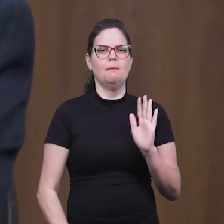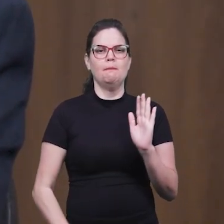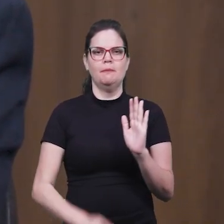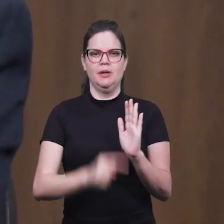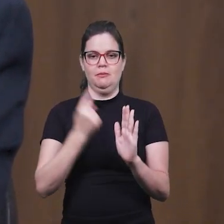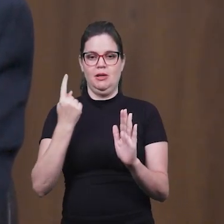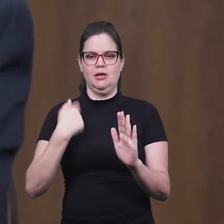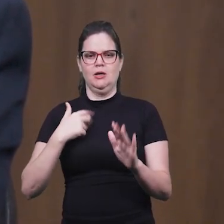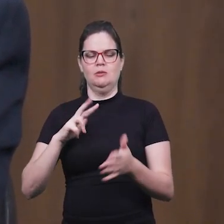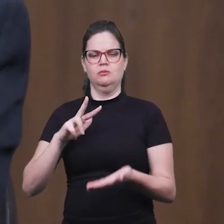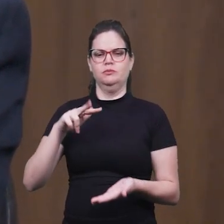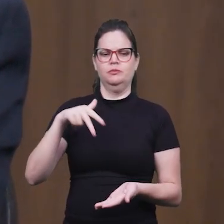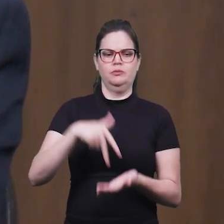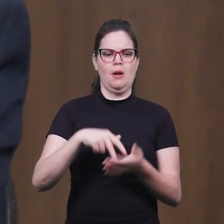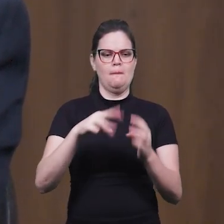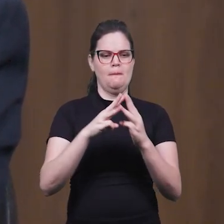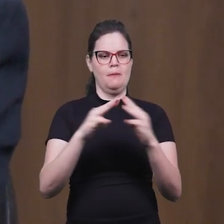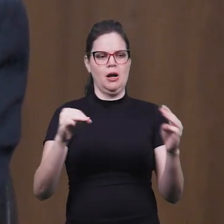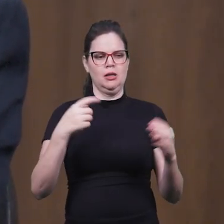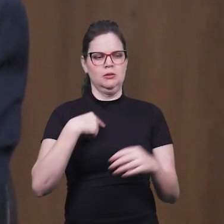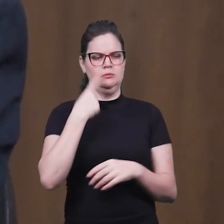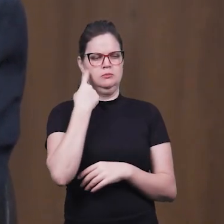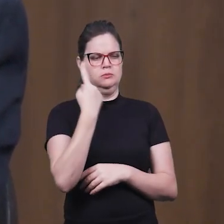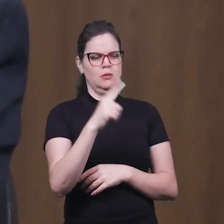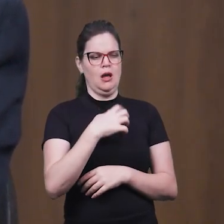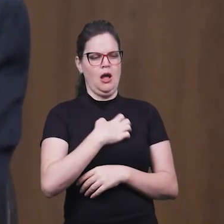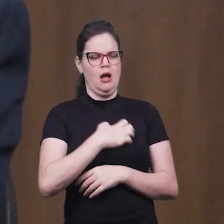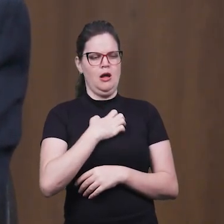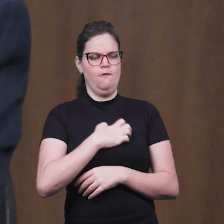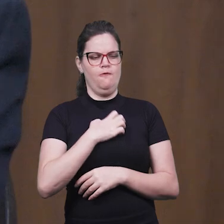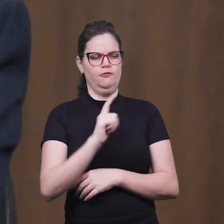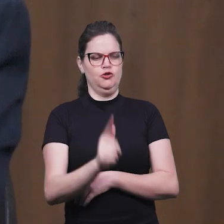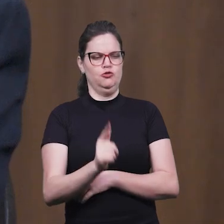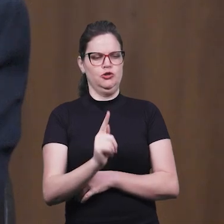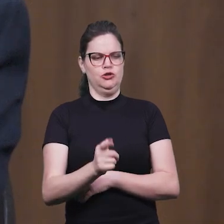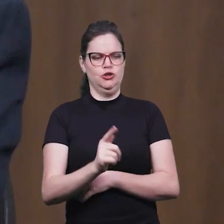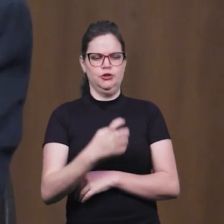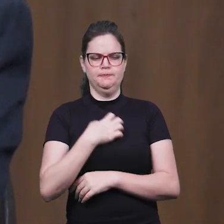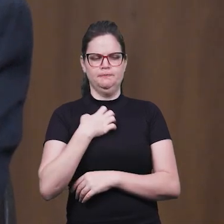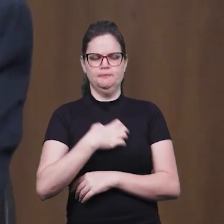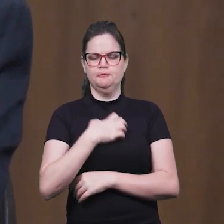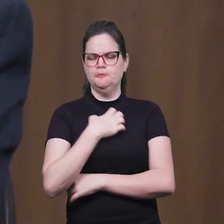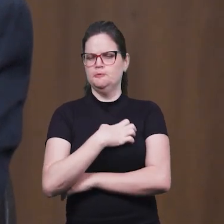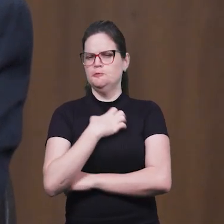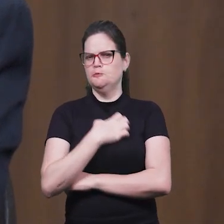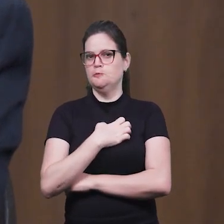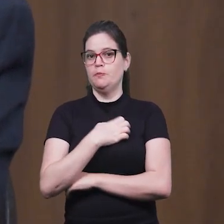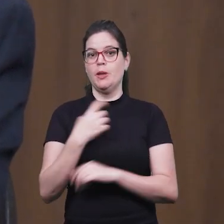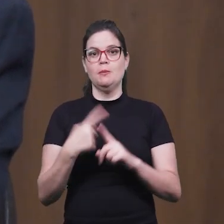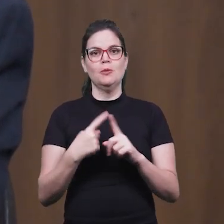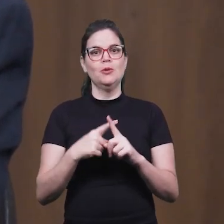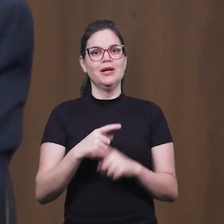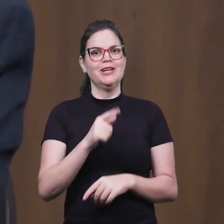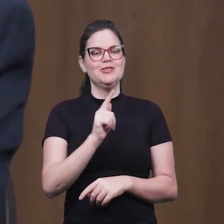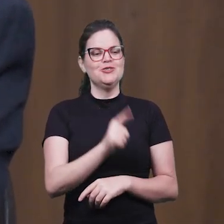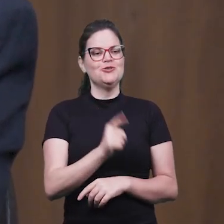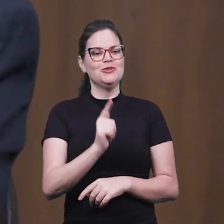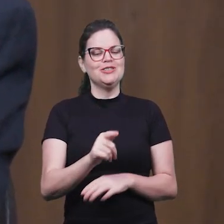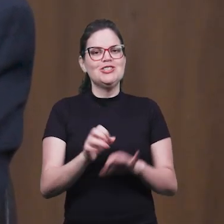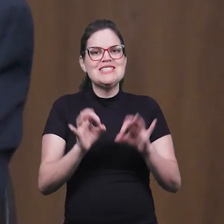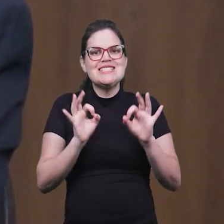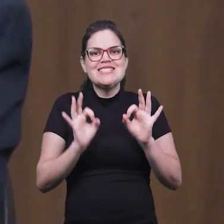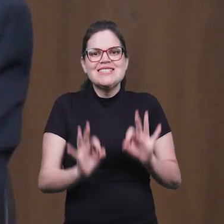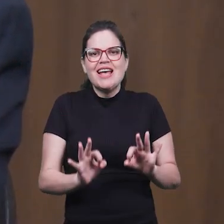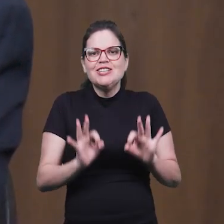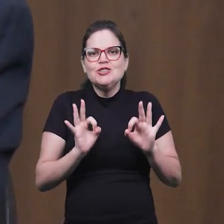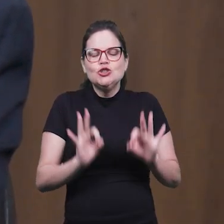fiquei com raiva de Gedeuti. É mesmo? Fiquei. O Gedeuti era muito zeloso. Não. E eu era do mundo,